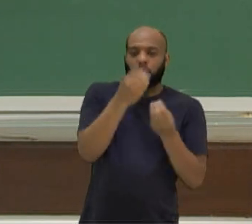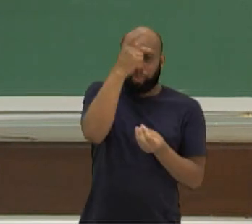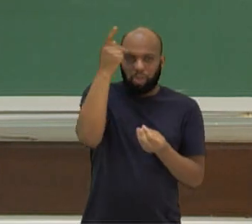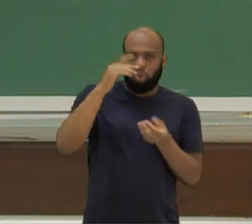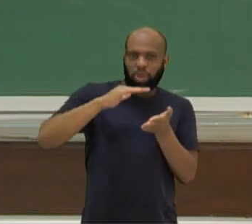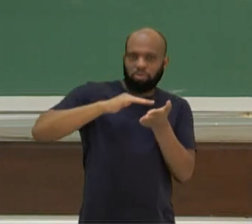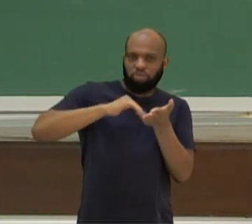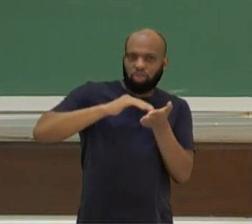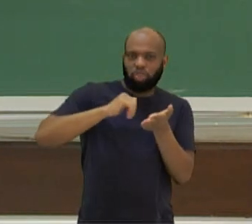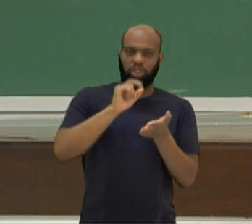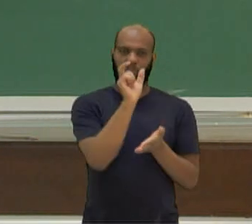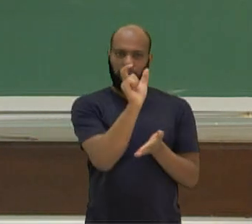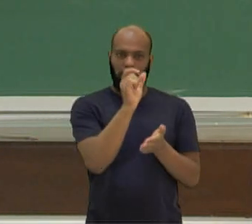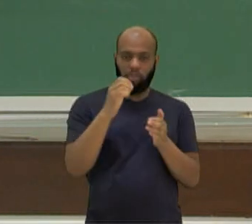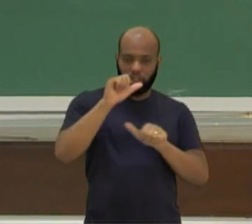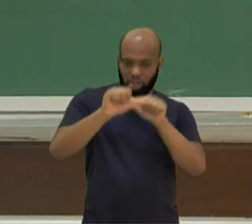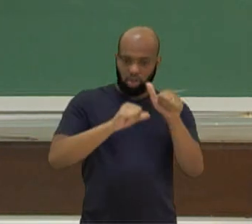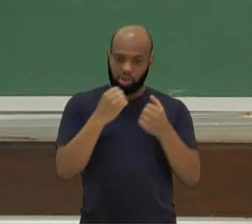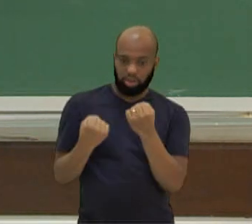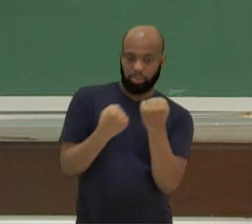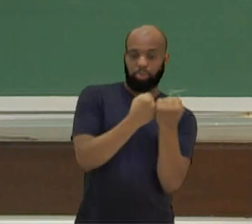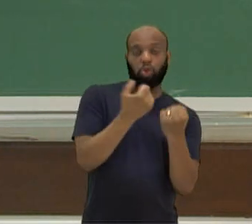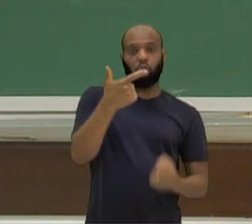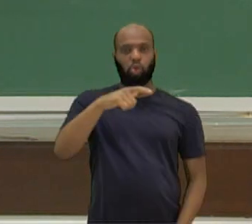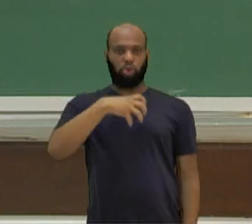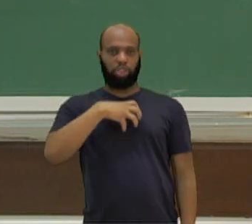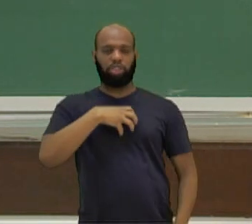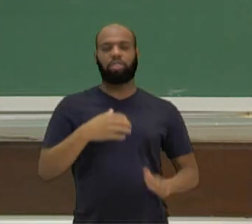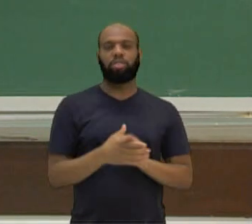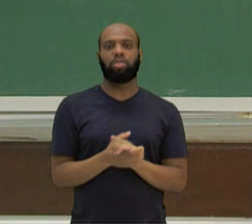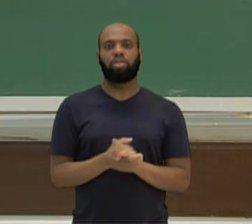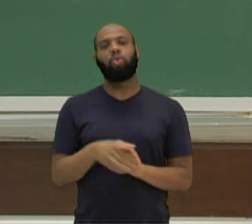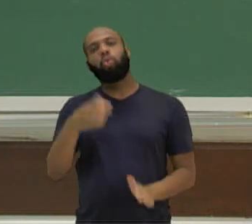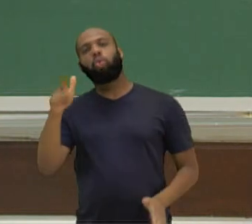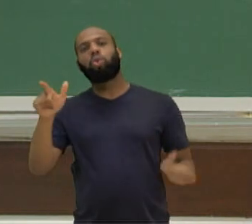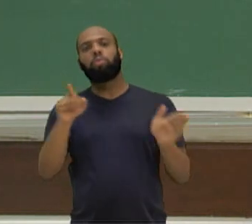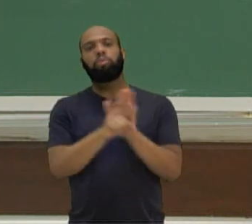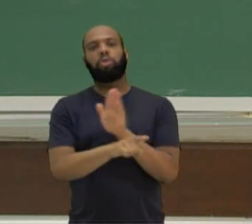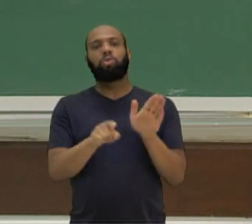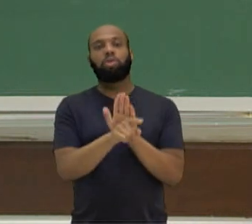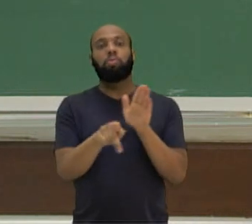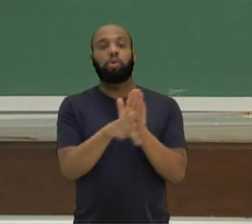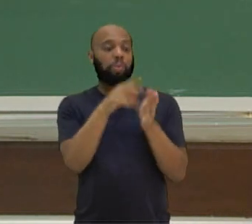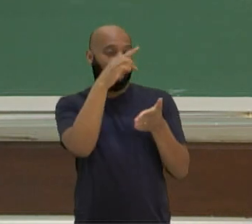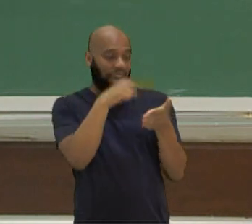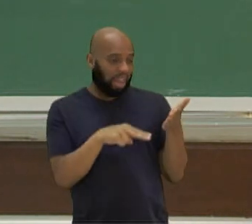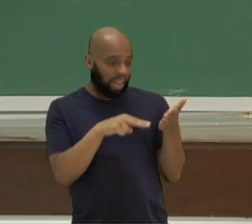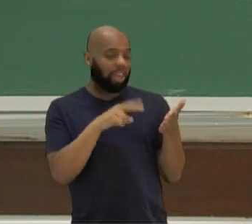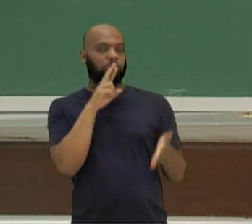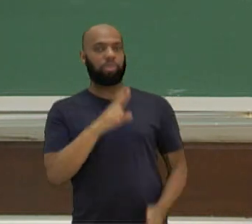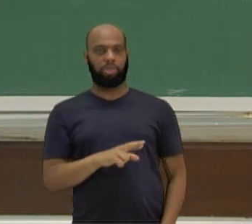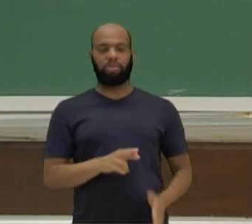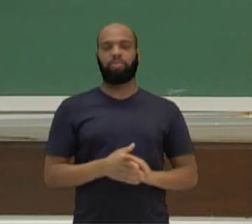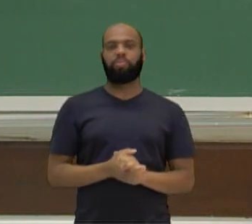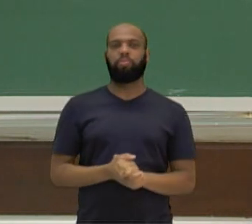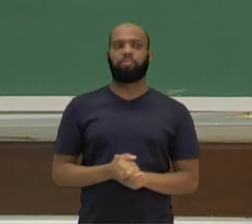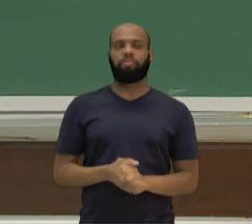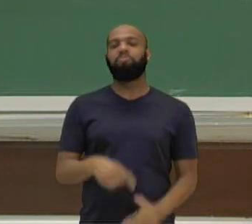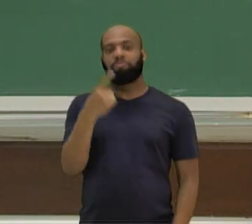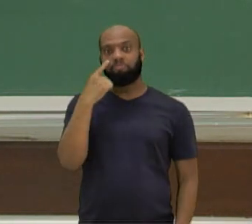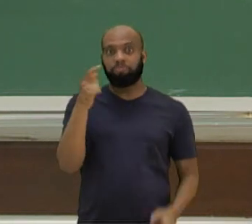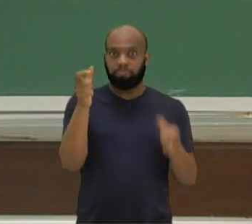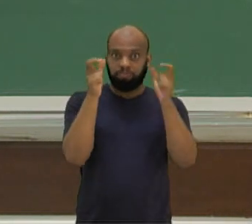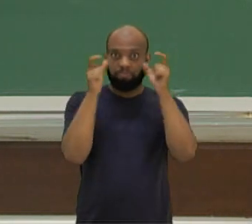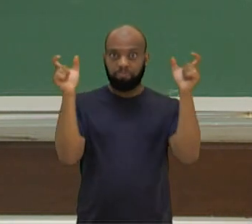as palavras para criar sentido no seu texto e outro é uma questão mais de interpretação. Vamos lá? Vamos